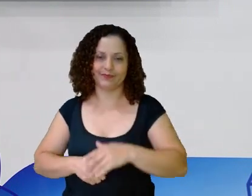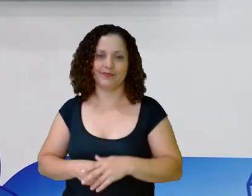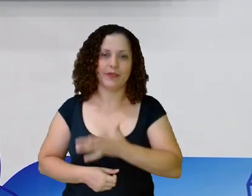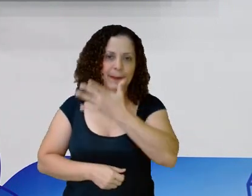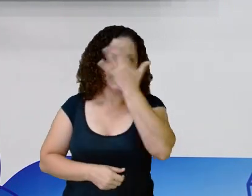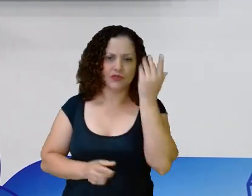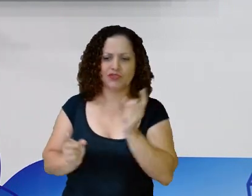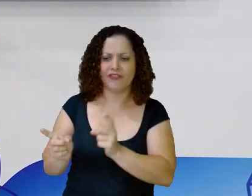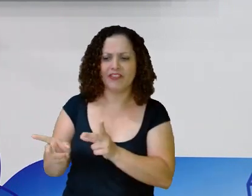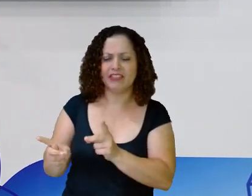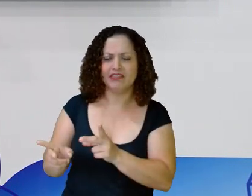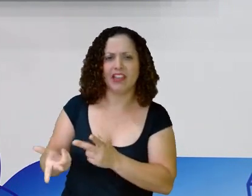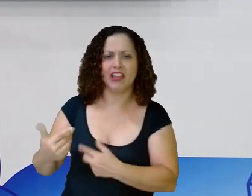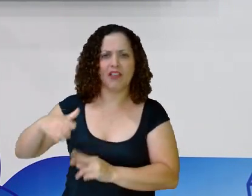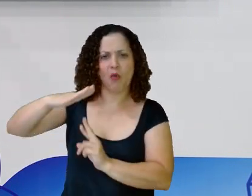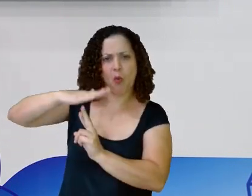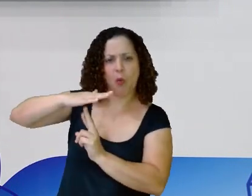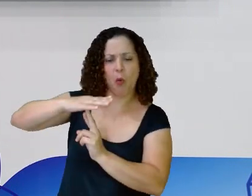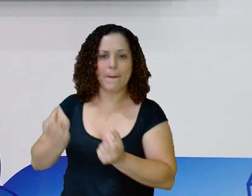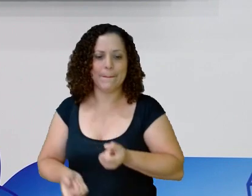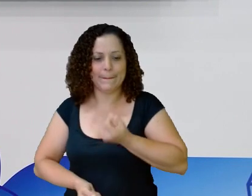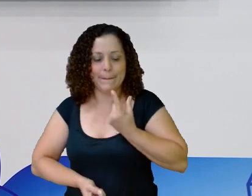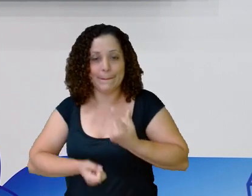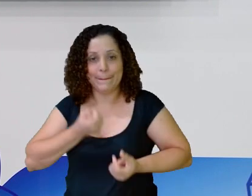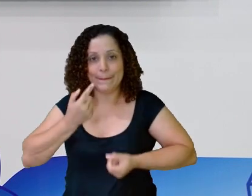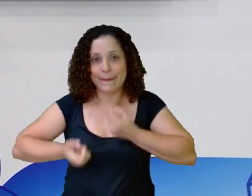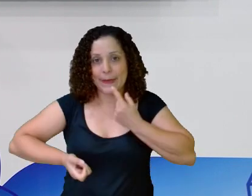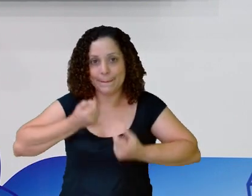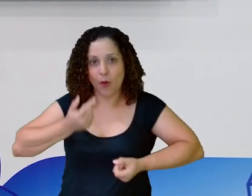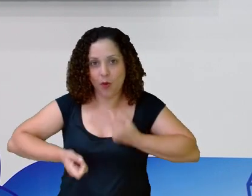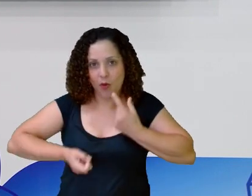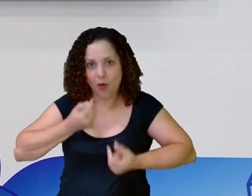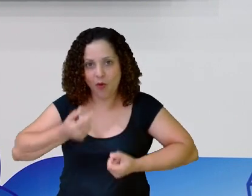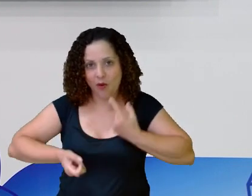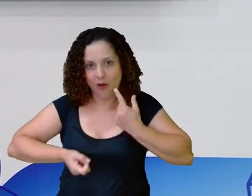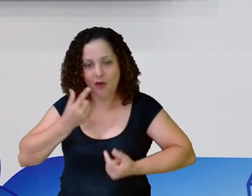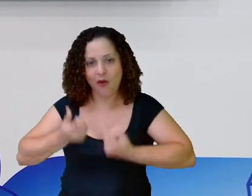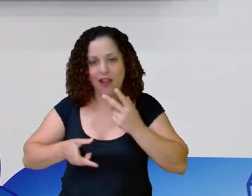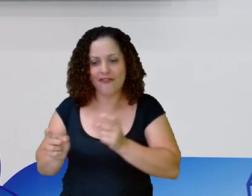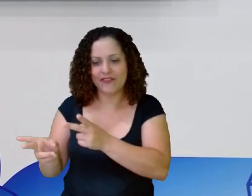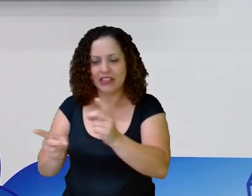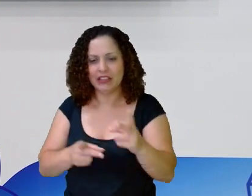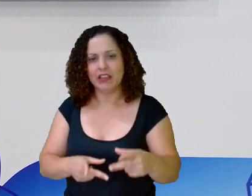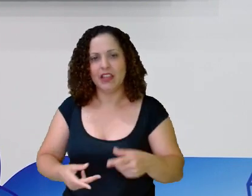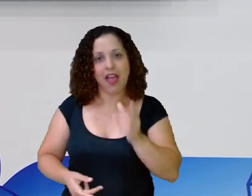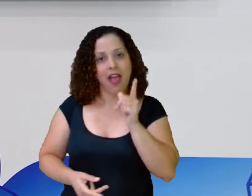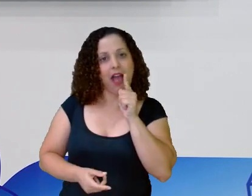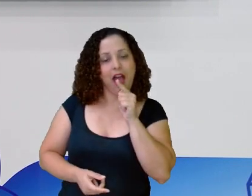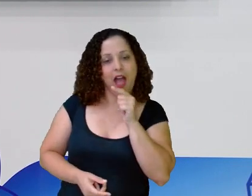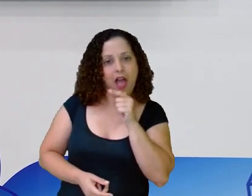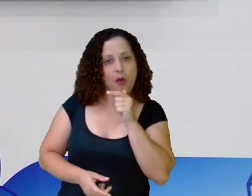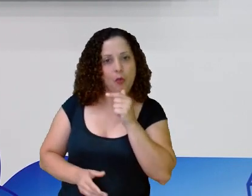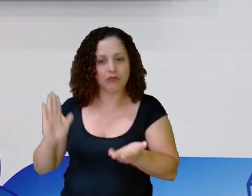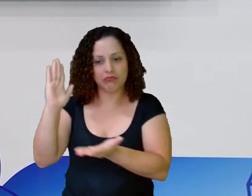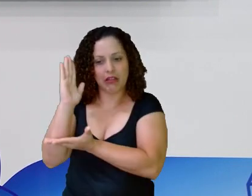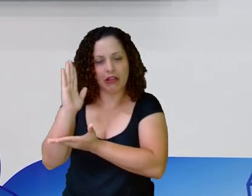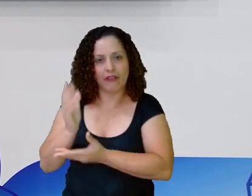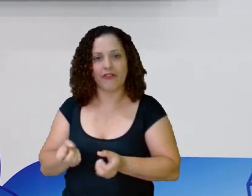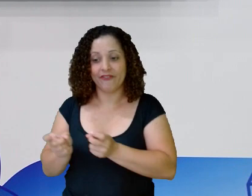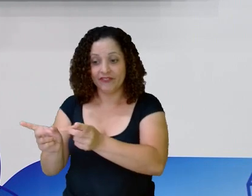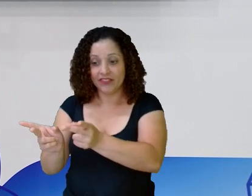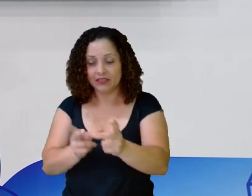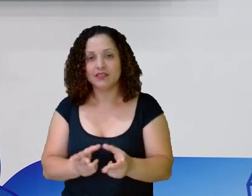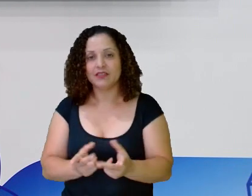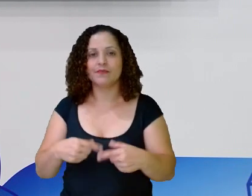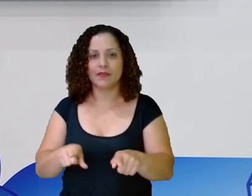vendem ali nas paradas de ônibus, vendem pipoca, vendem água, são pessoas que estão nesse comércio, trabalhando de forma informal. E aí